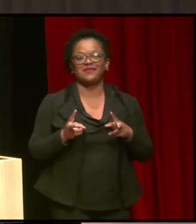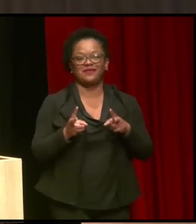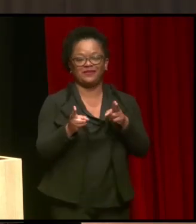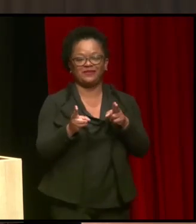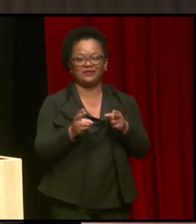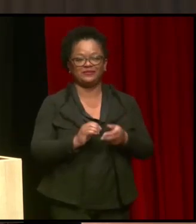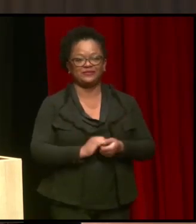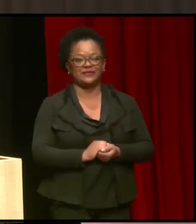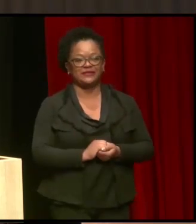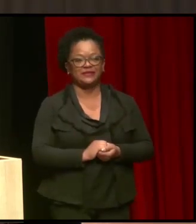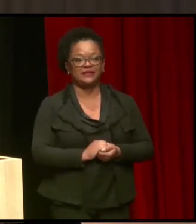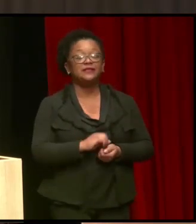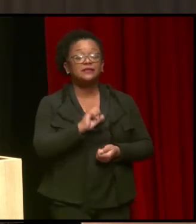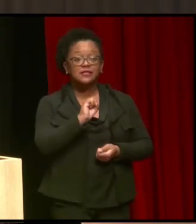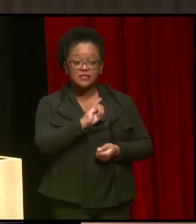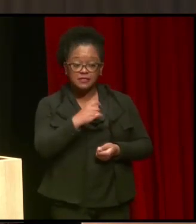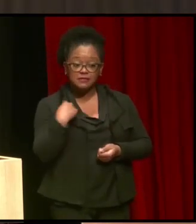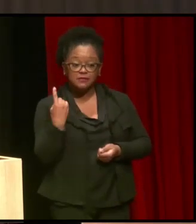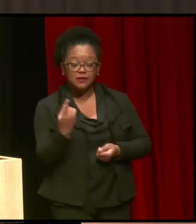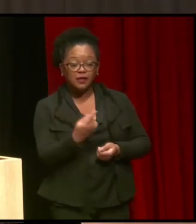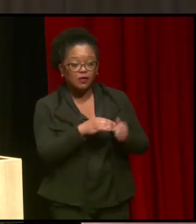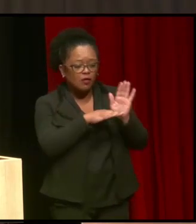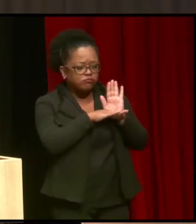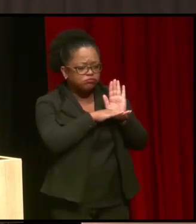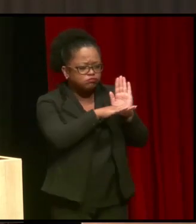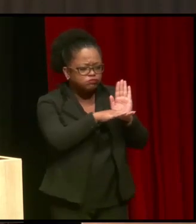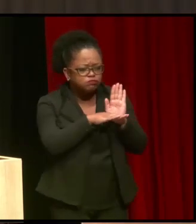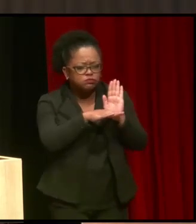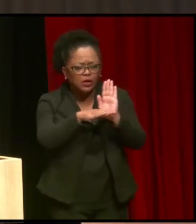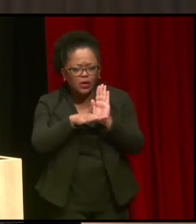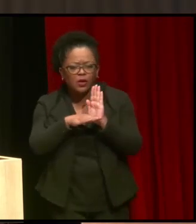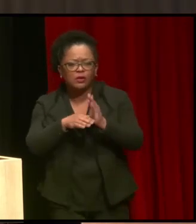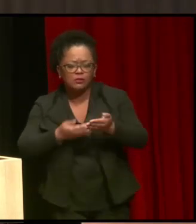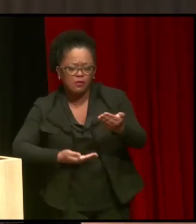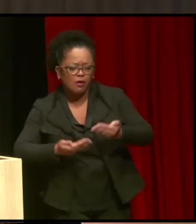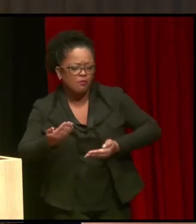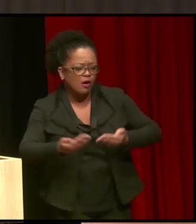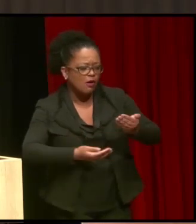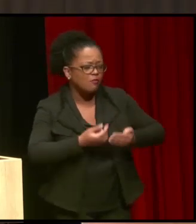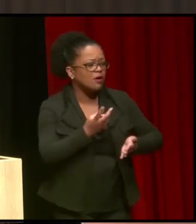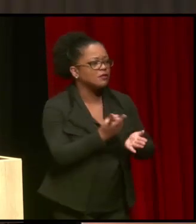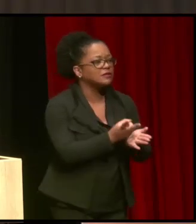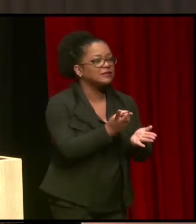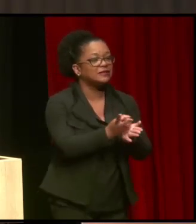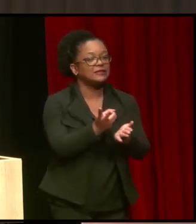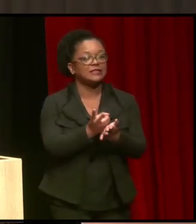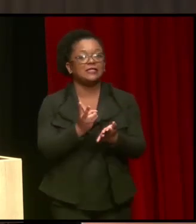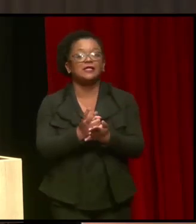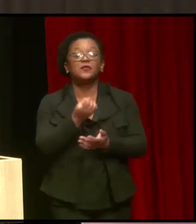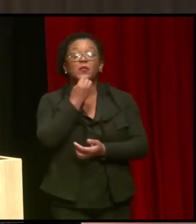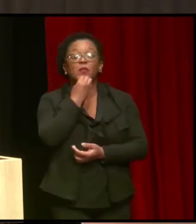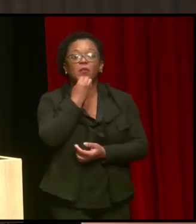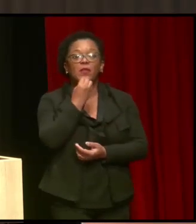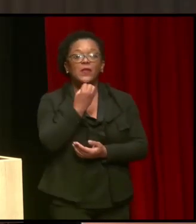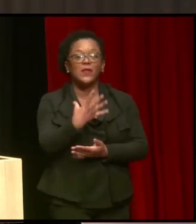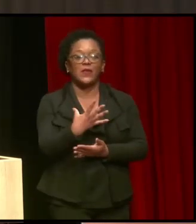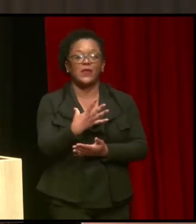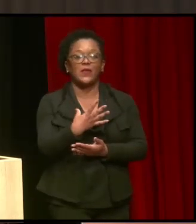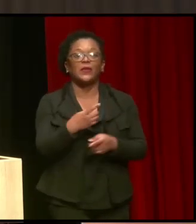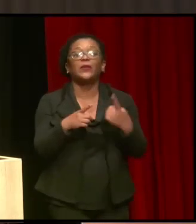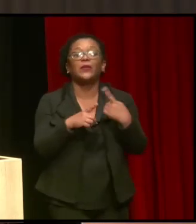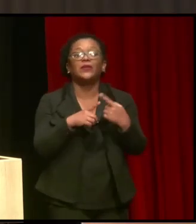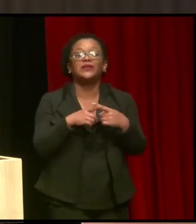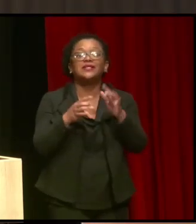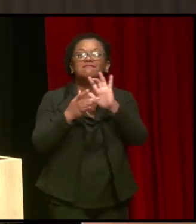Quando a gente ajuda o próximo, quando a gente faz o bem, porque a gente conhece a